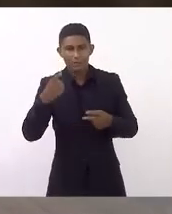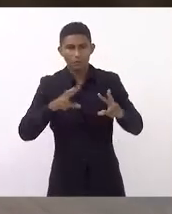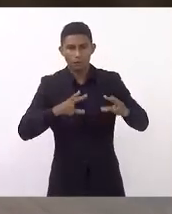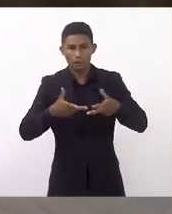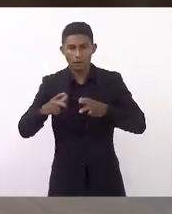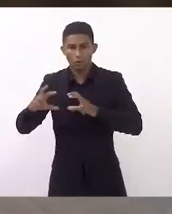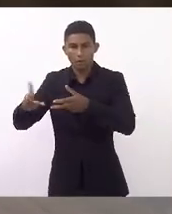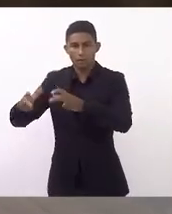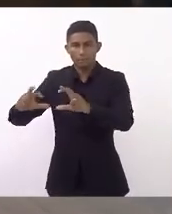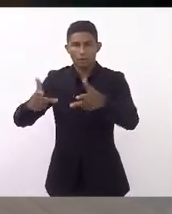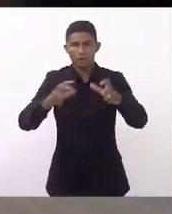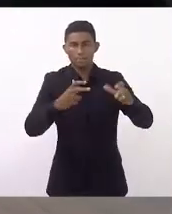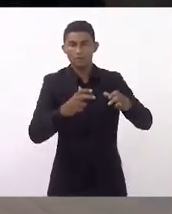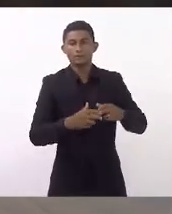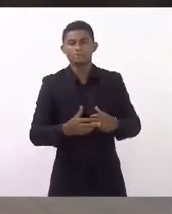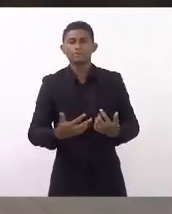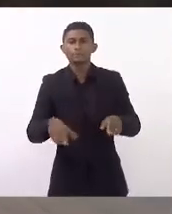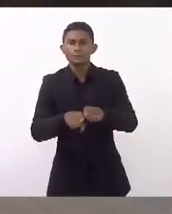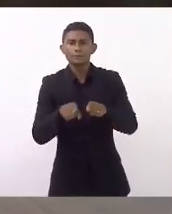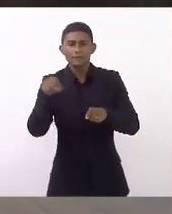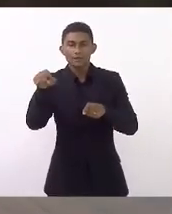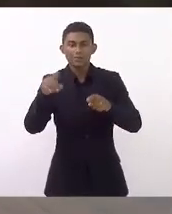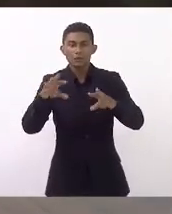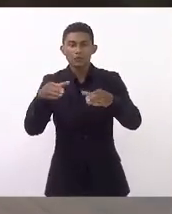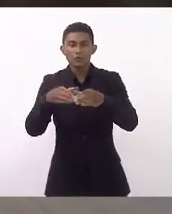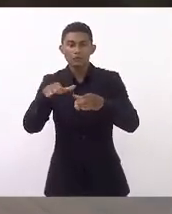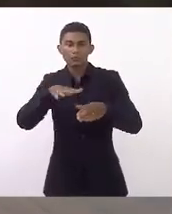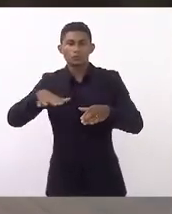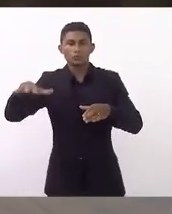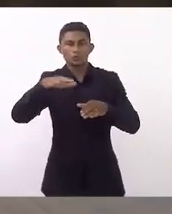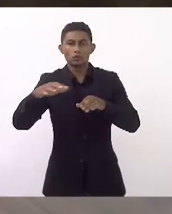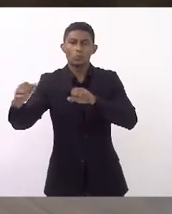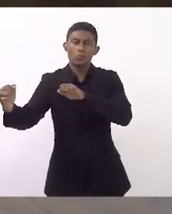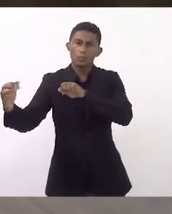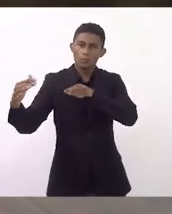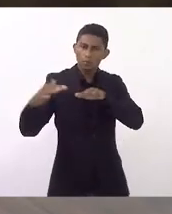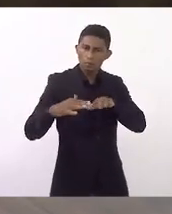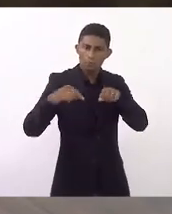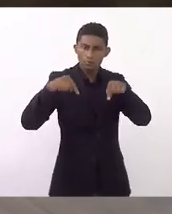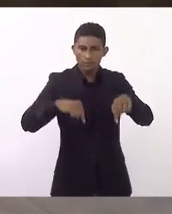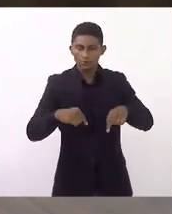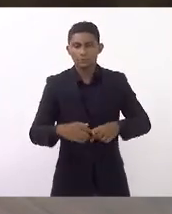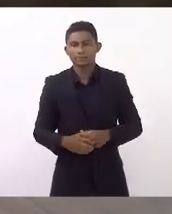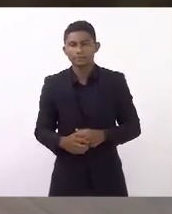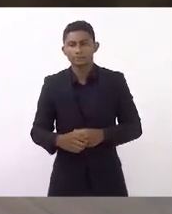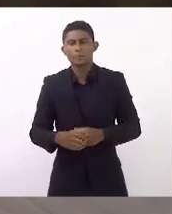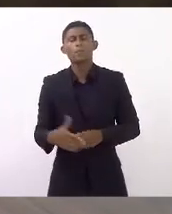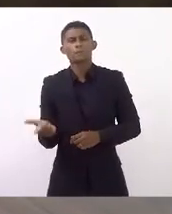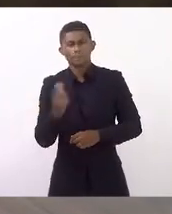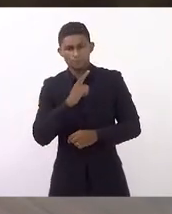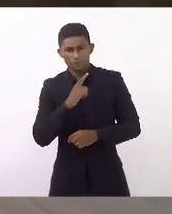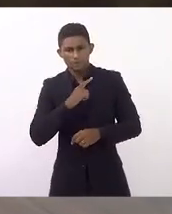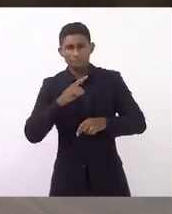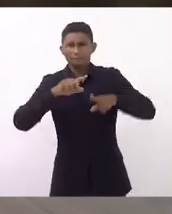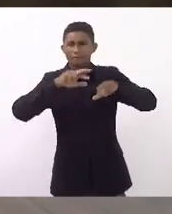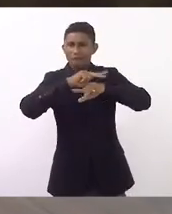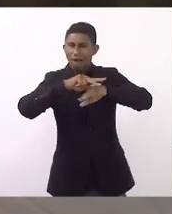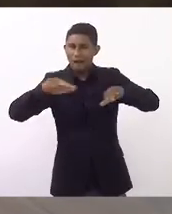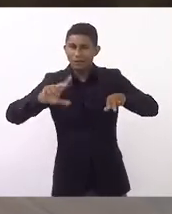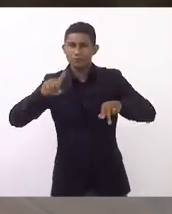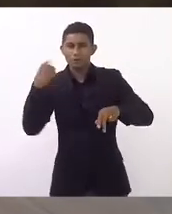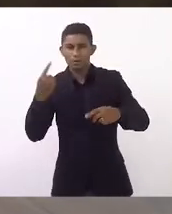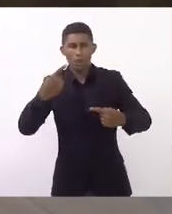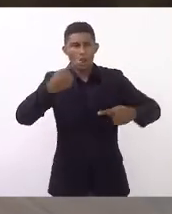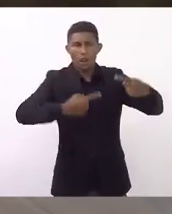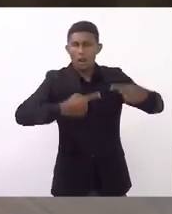comissões, junto com sua equipe técnica. E ali foram apontadas todas as questões